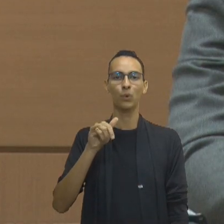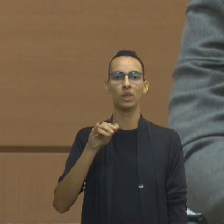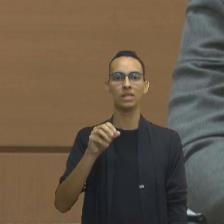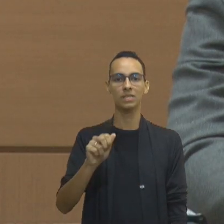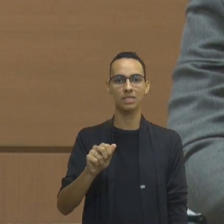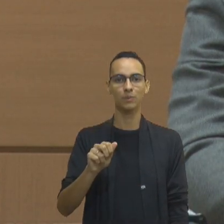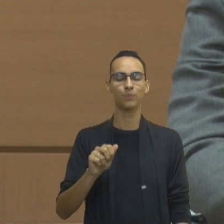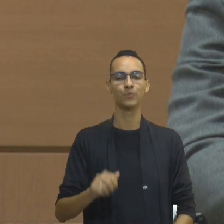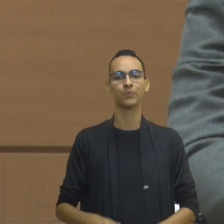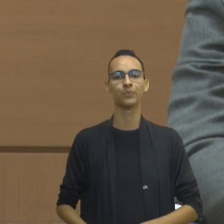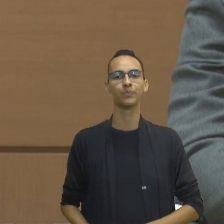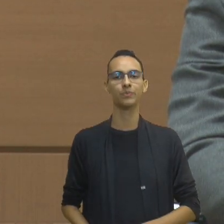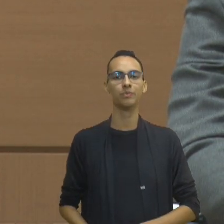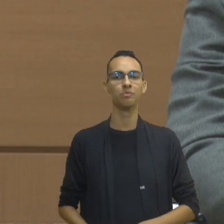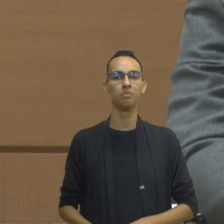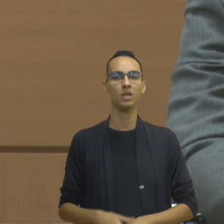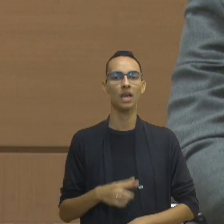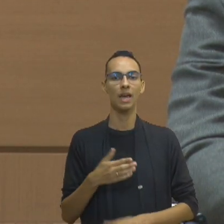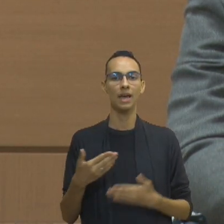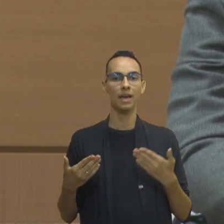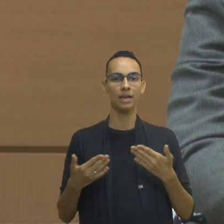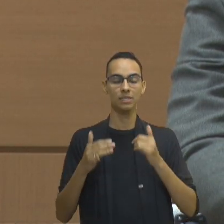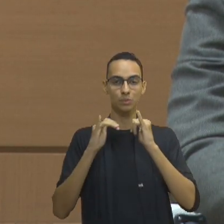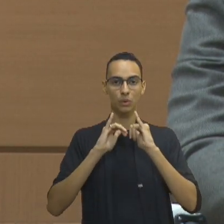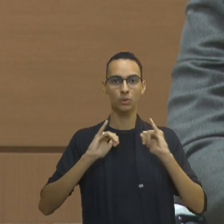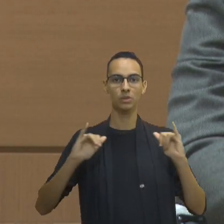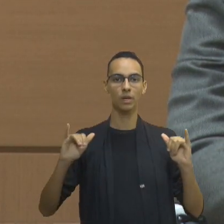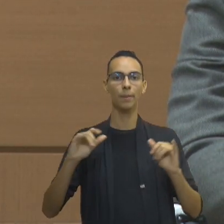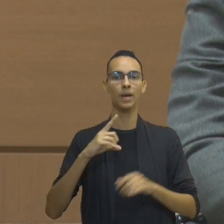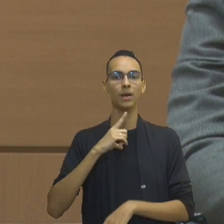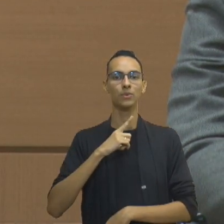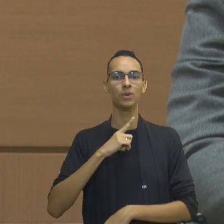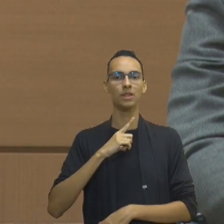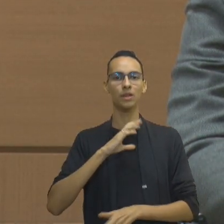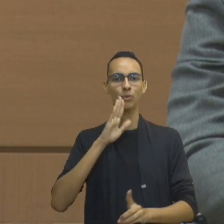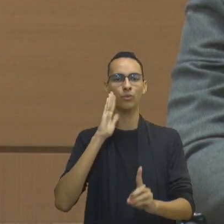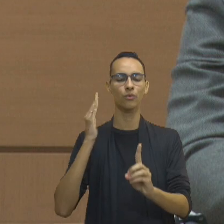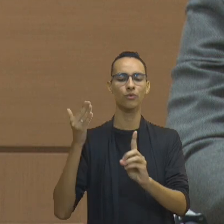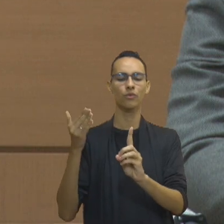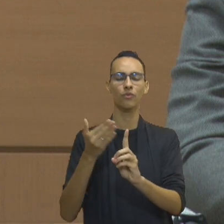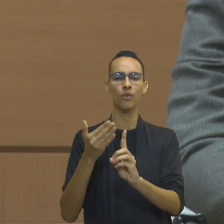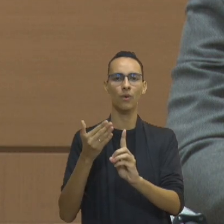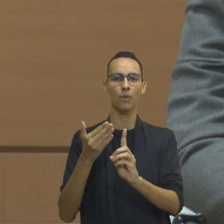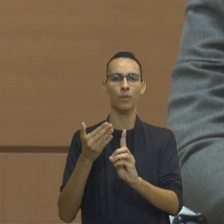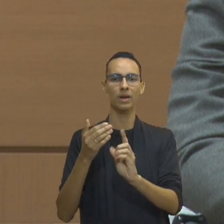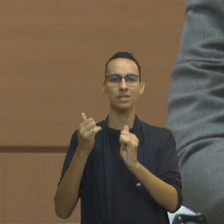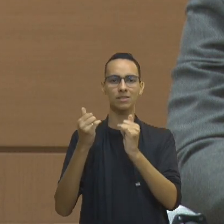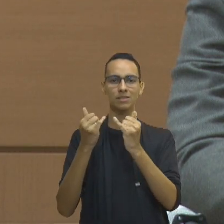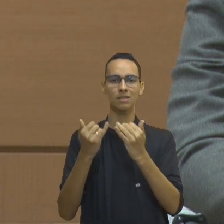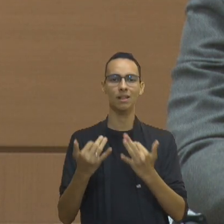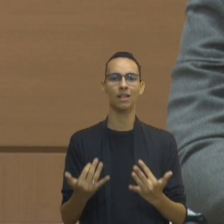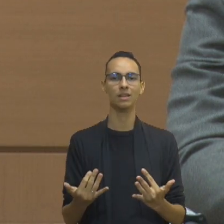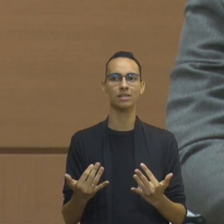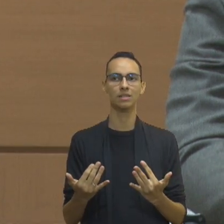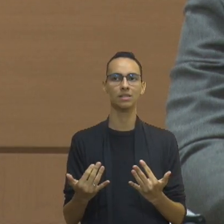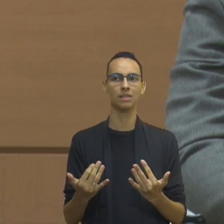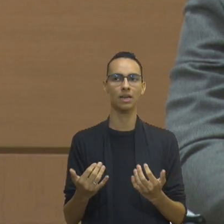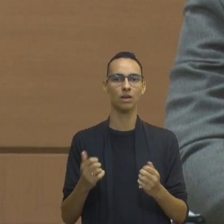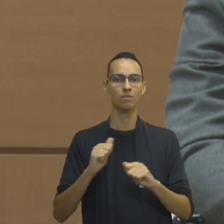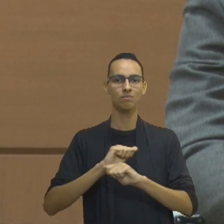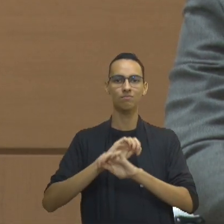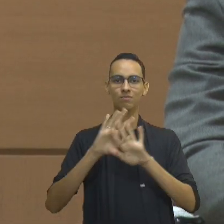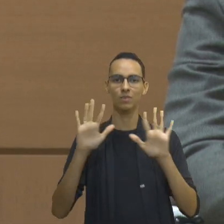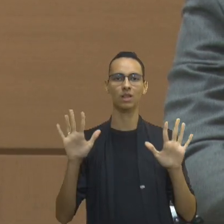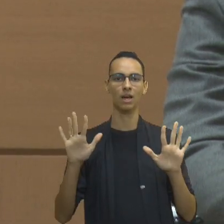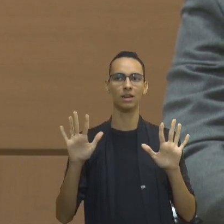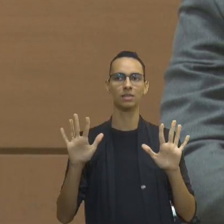Este pronunciamento tem como objetivo esclarecer, com total transparência, como funciona o